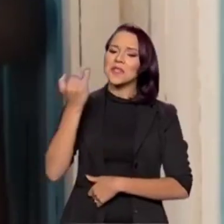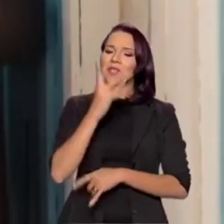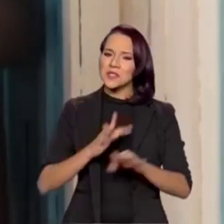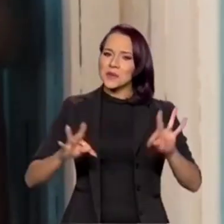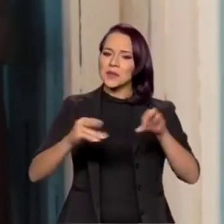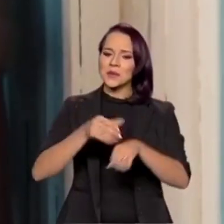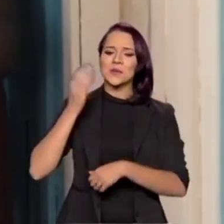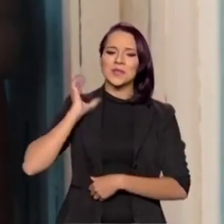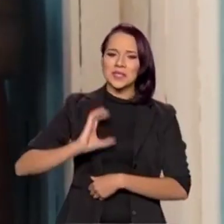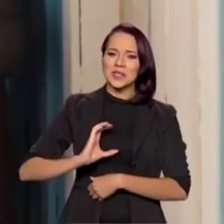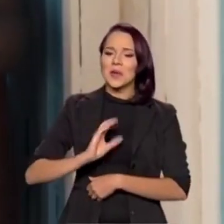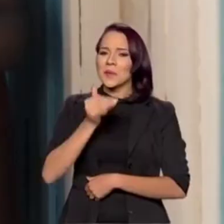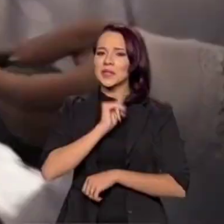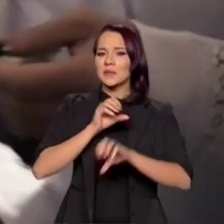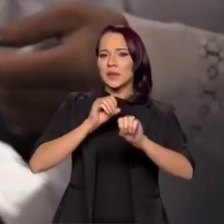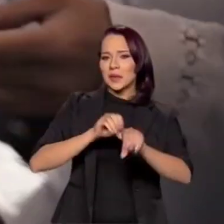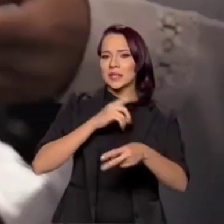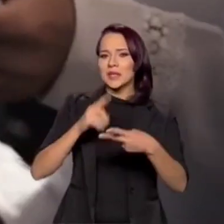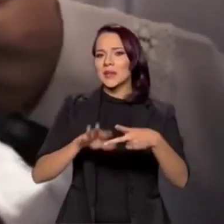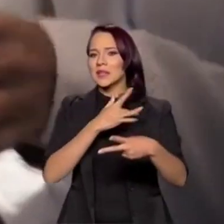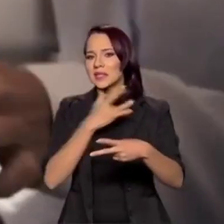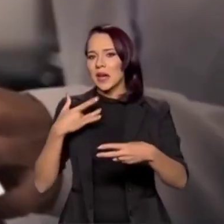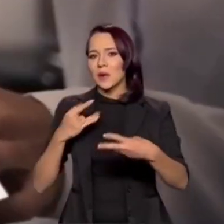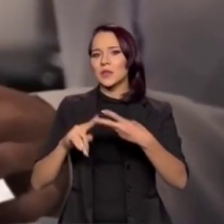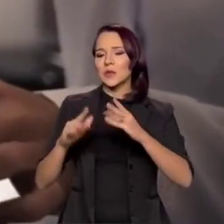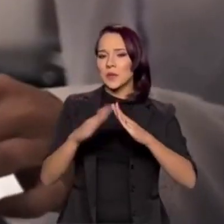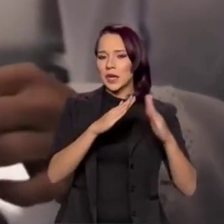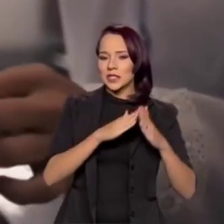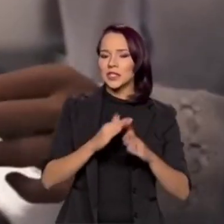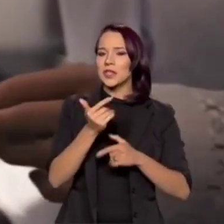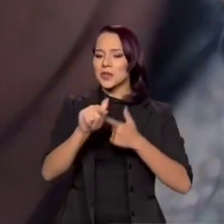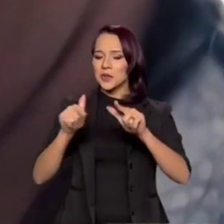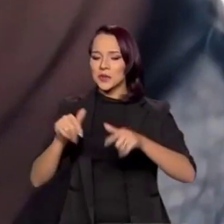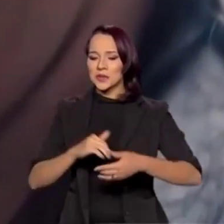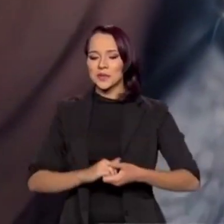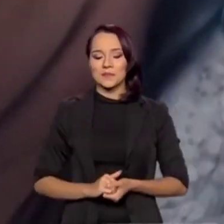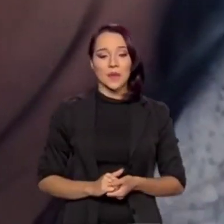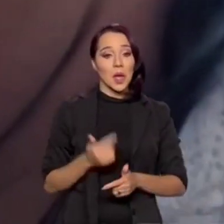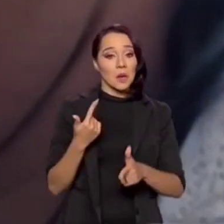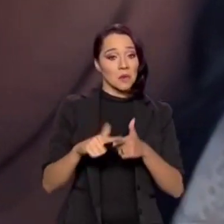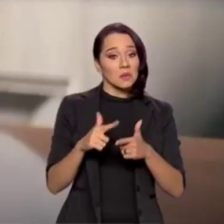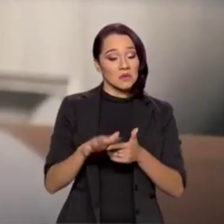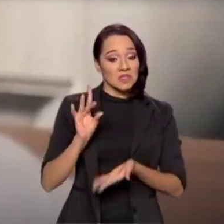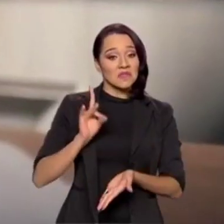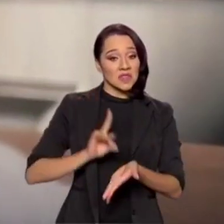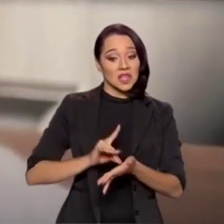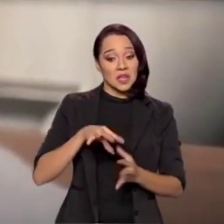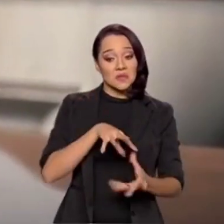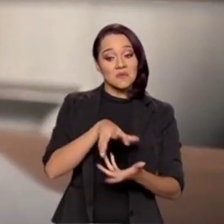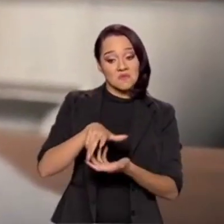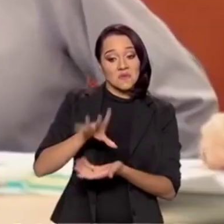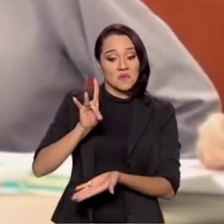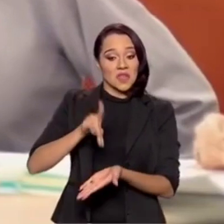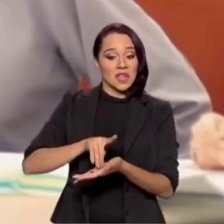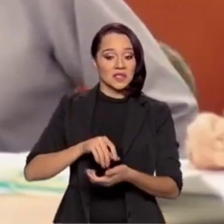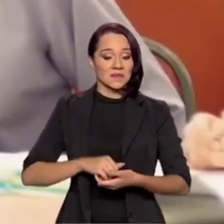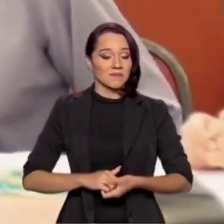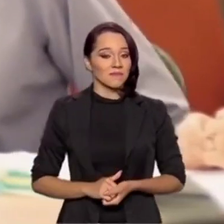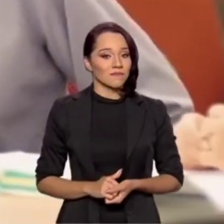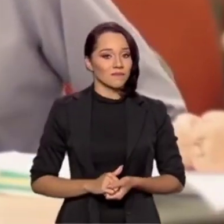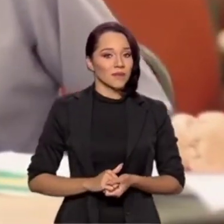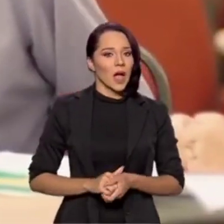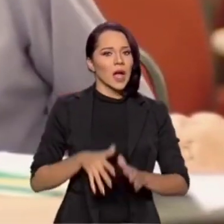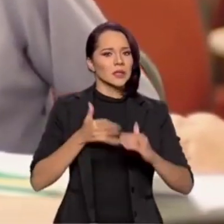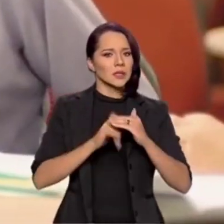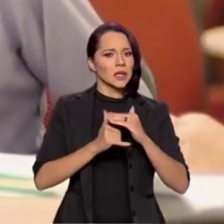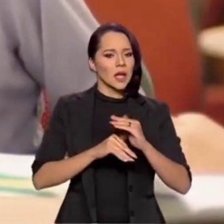os cidadãos, como educação, saúde, moradia, entre outros, problemas reais do mundo real. As startups